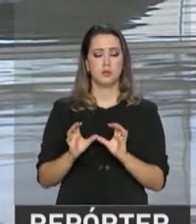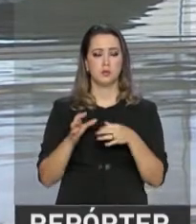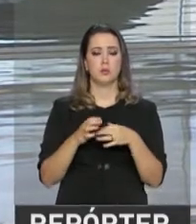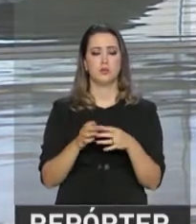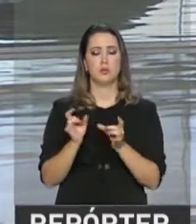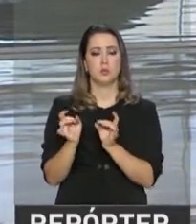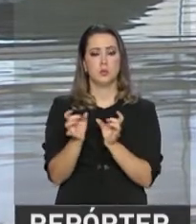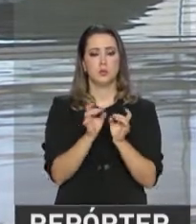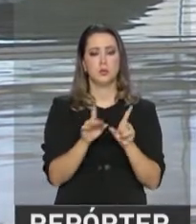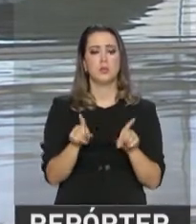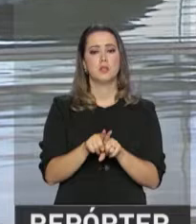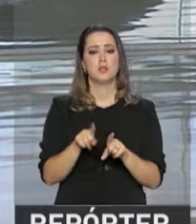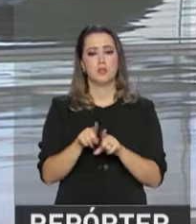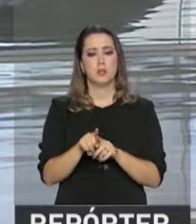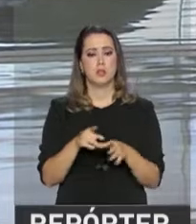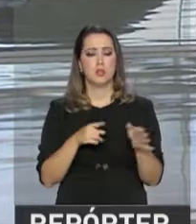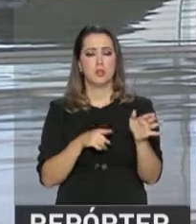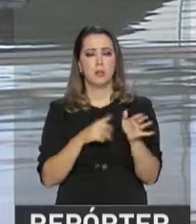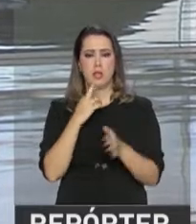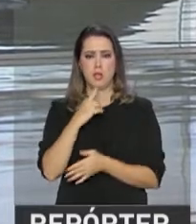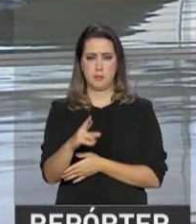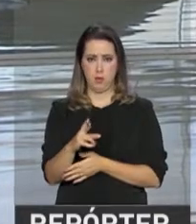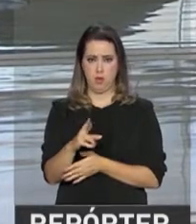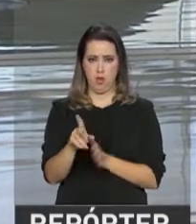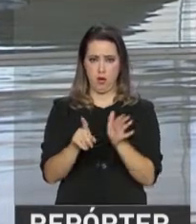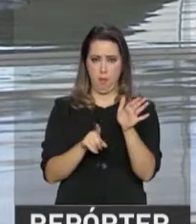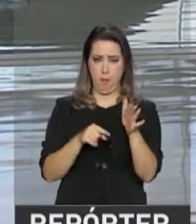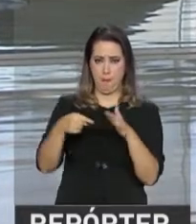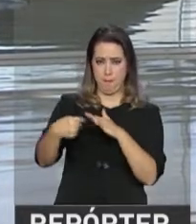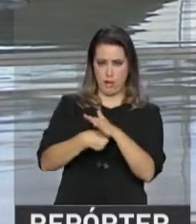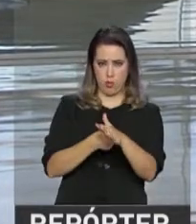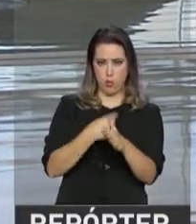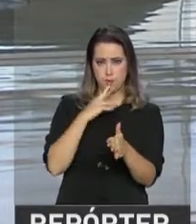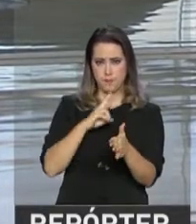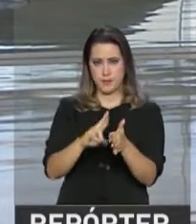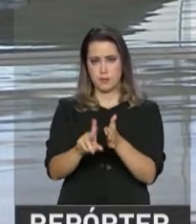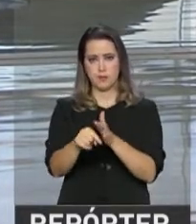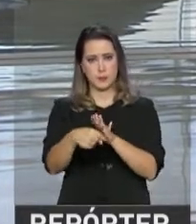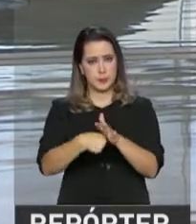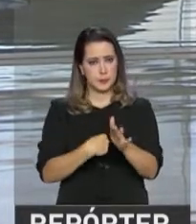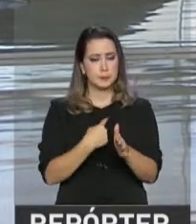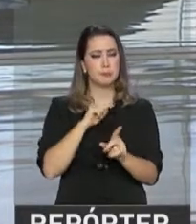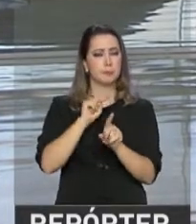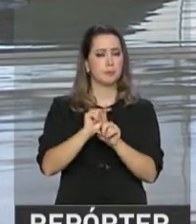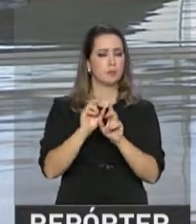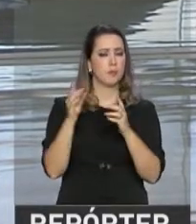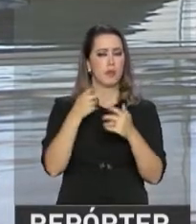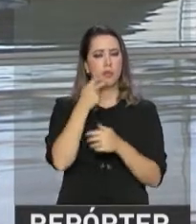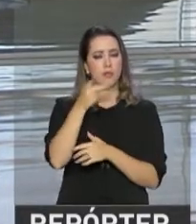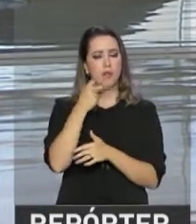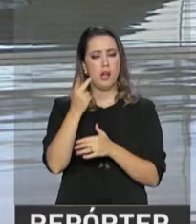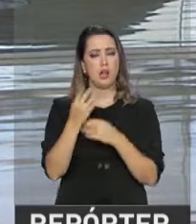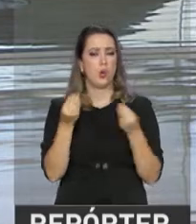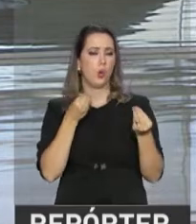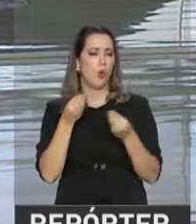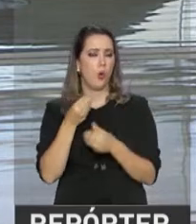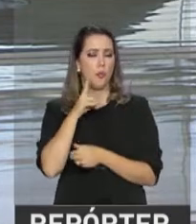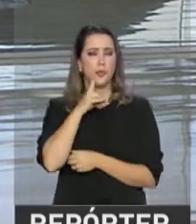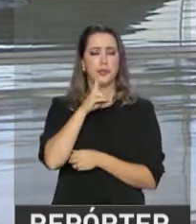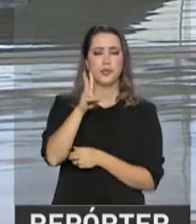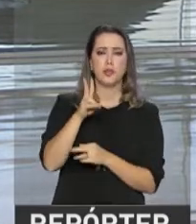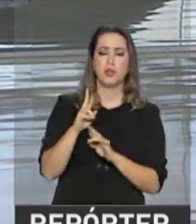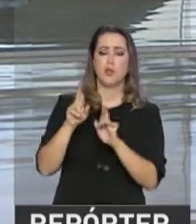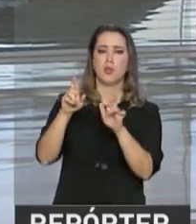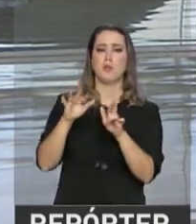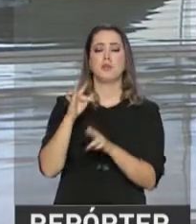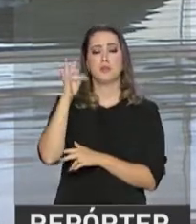também responderão perguntas a cnc neste mês que dizem respeito às previsões em relação à economia ao